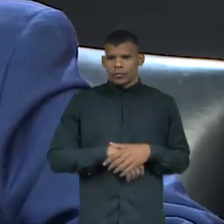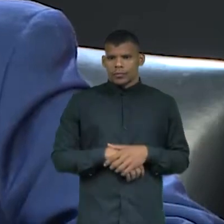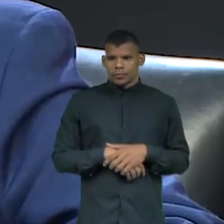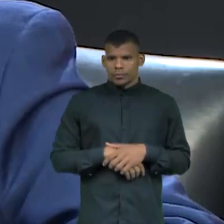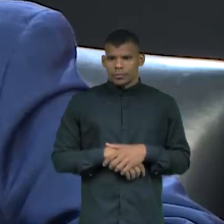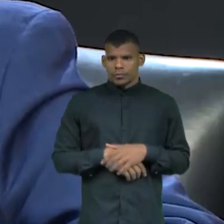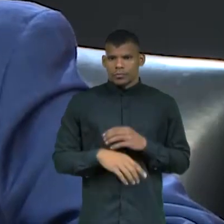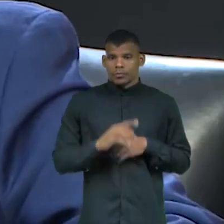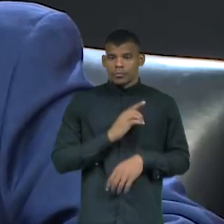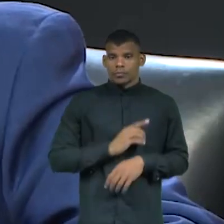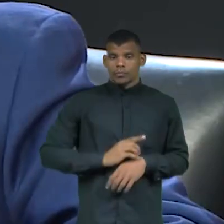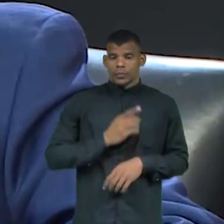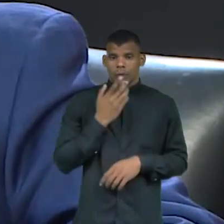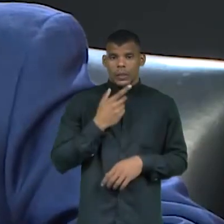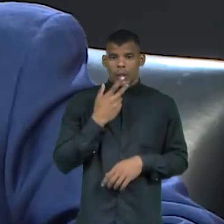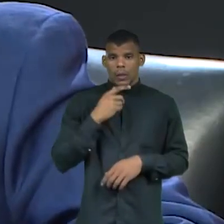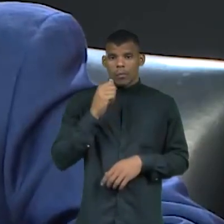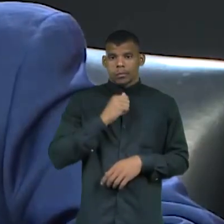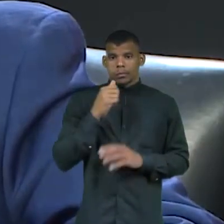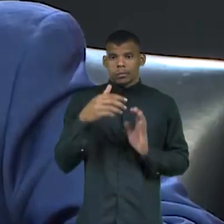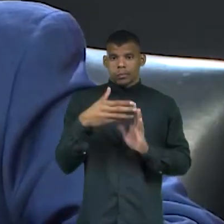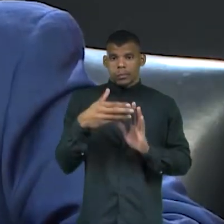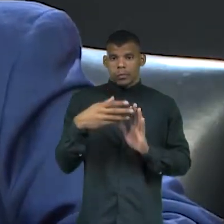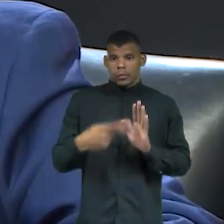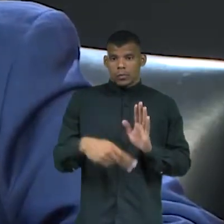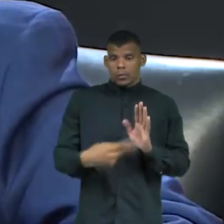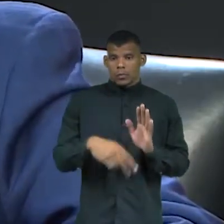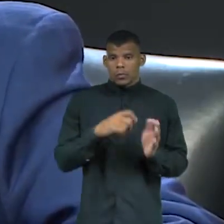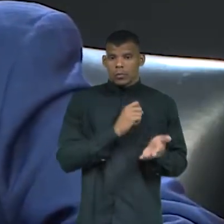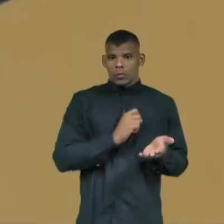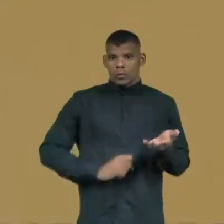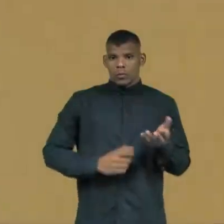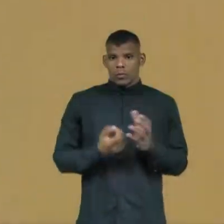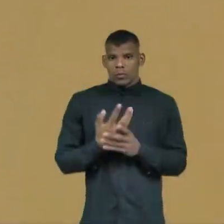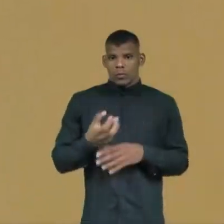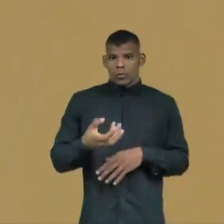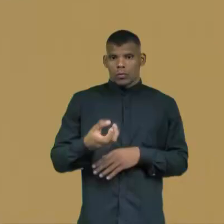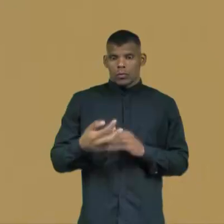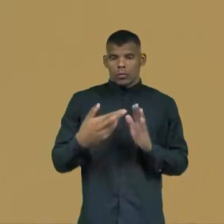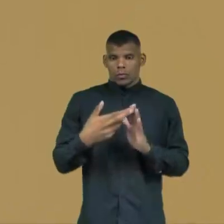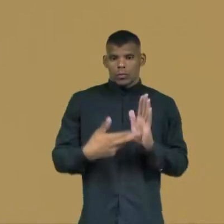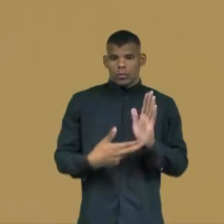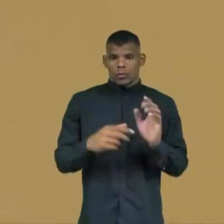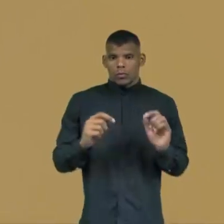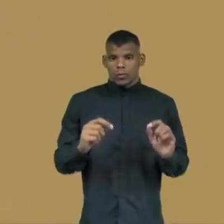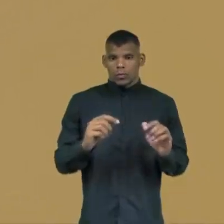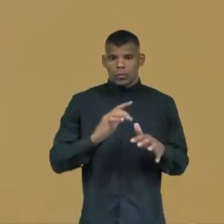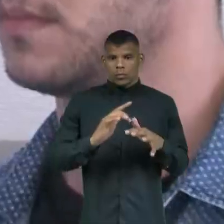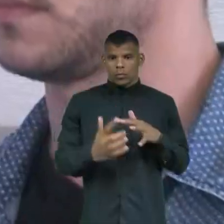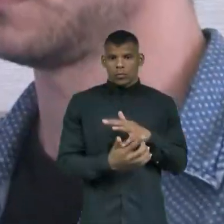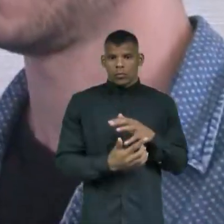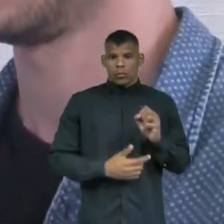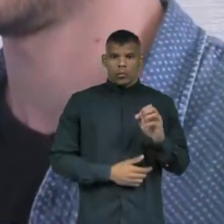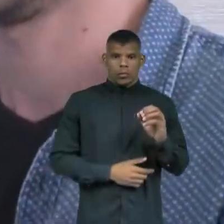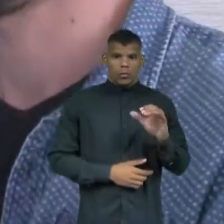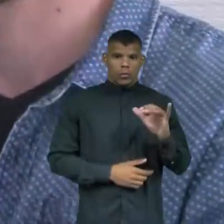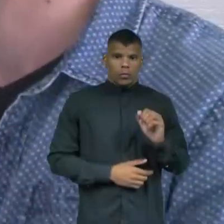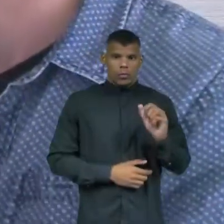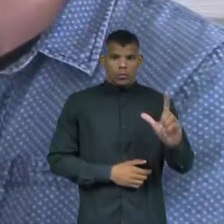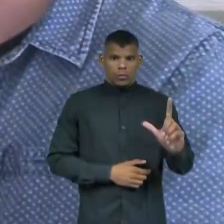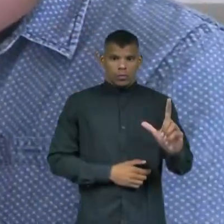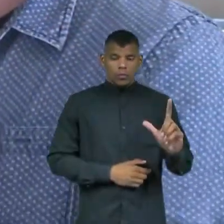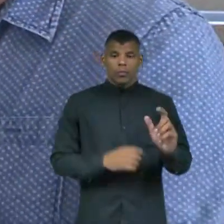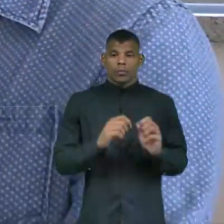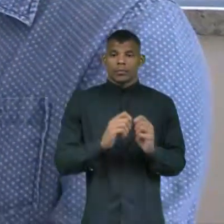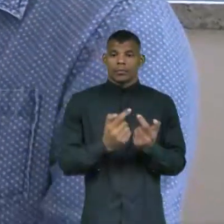cearenses avaliam proposta em tramitação no Senado que cria novas regras para as redes sociais. Tramita na Assembleia projeto de